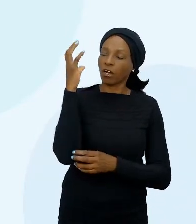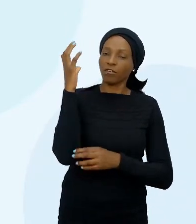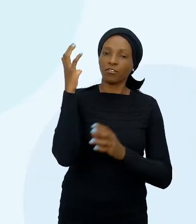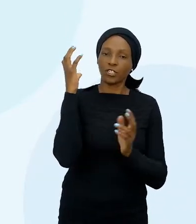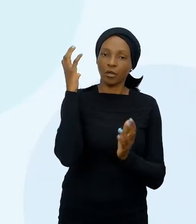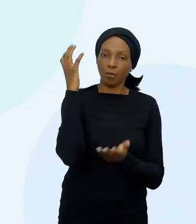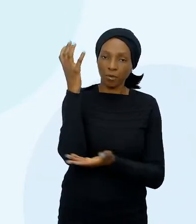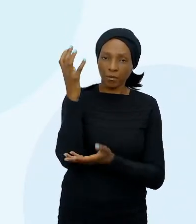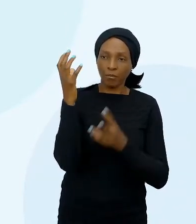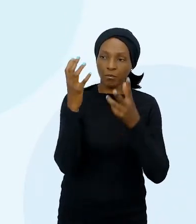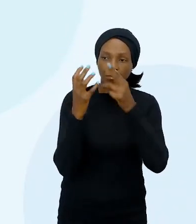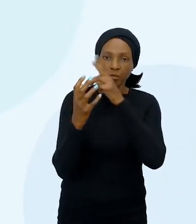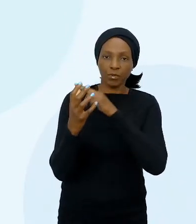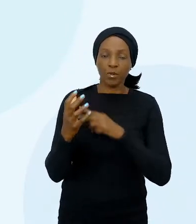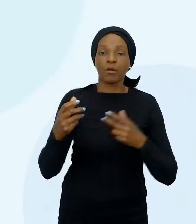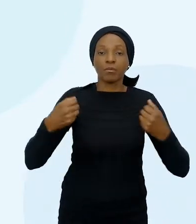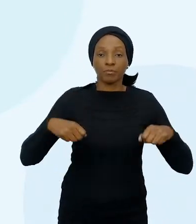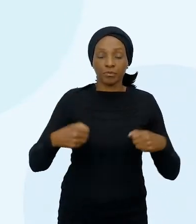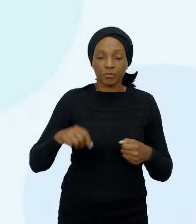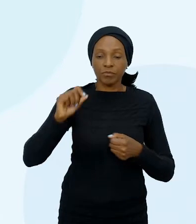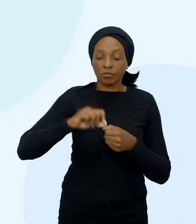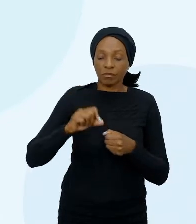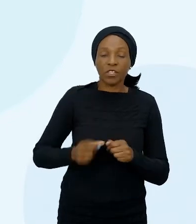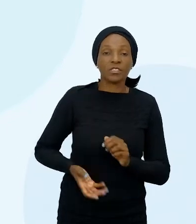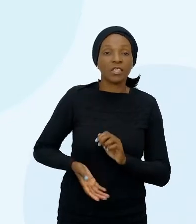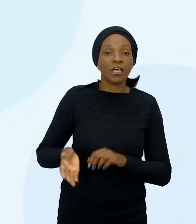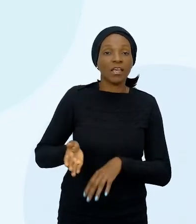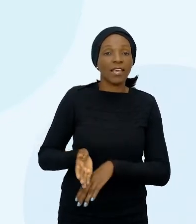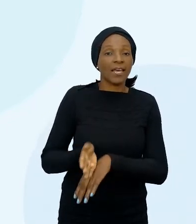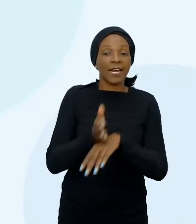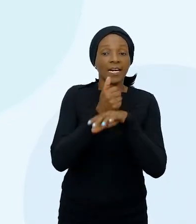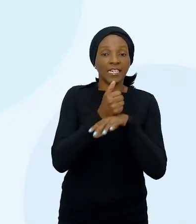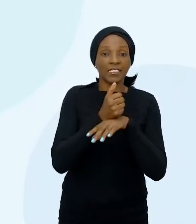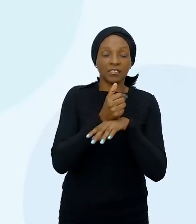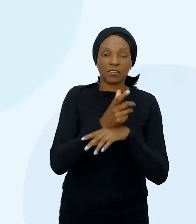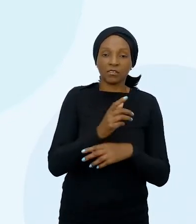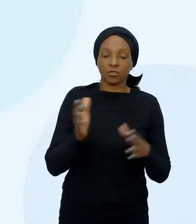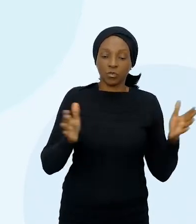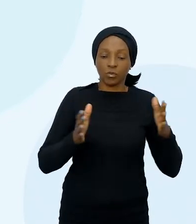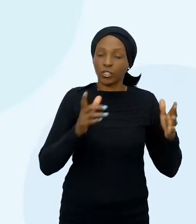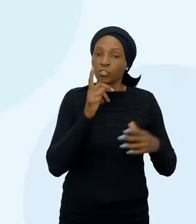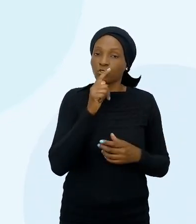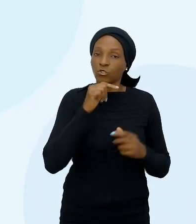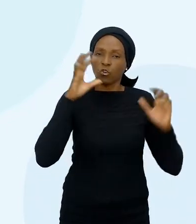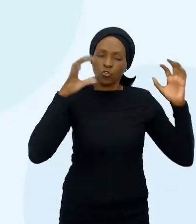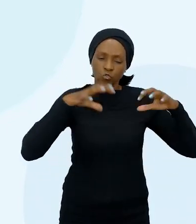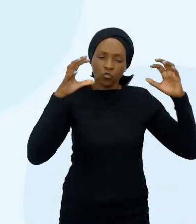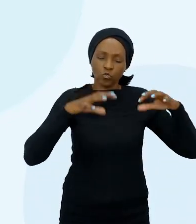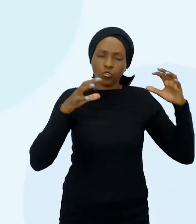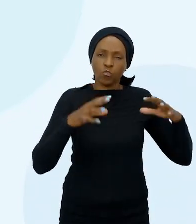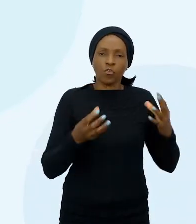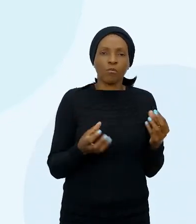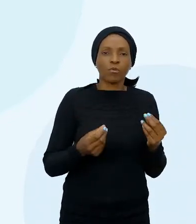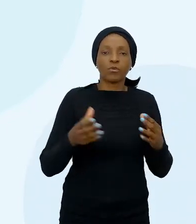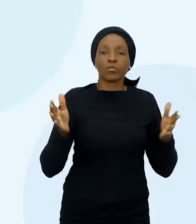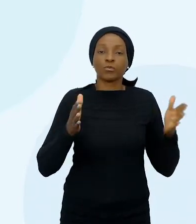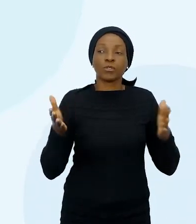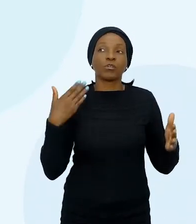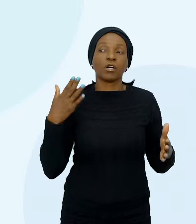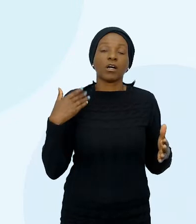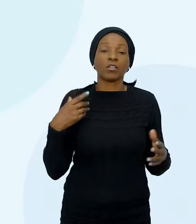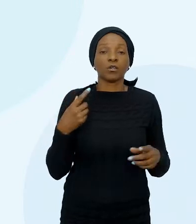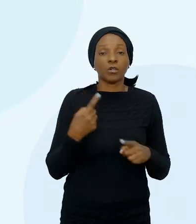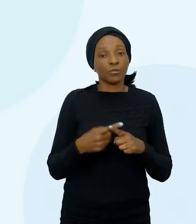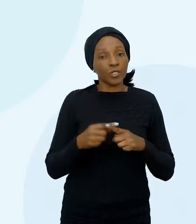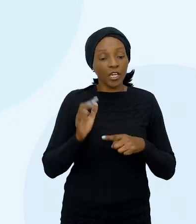feito antes do verão, antes da época de chuvas, para evitar aí as